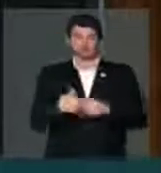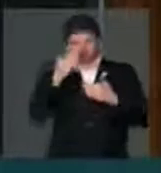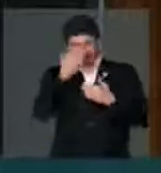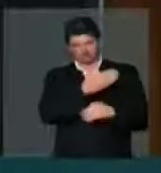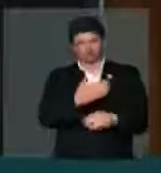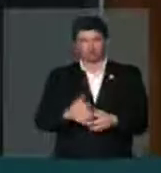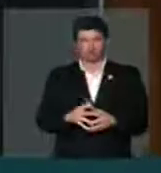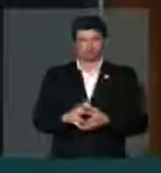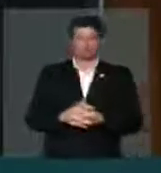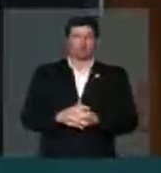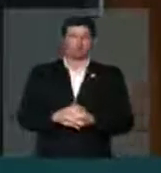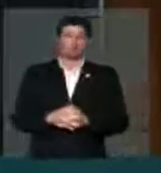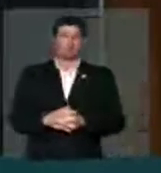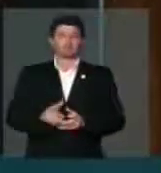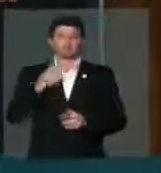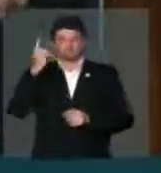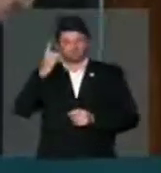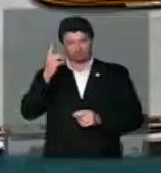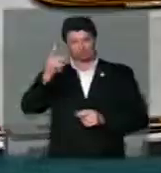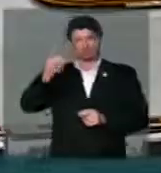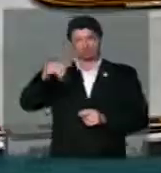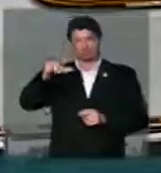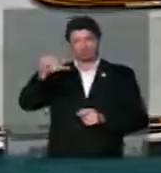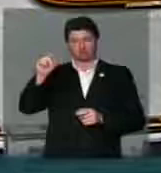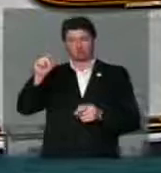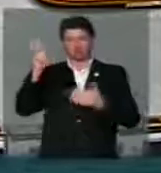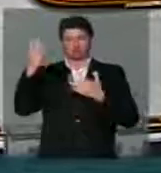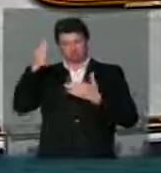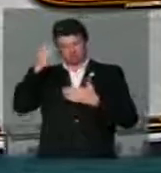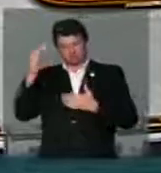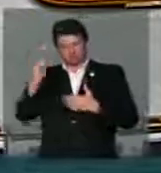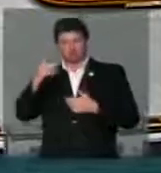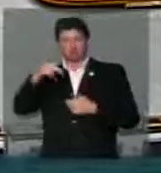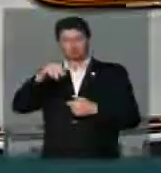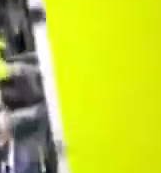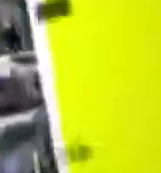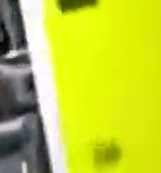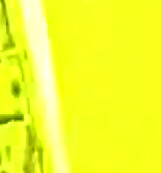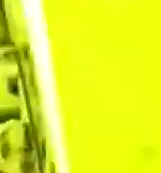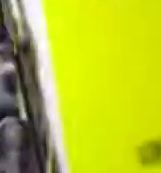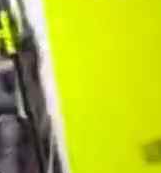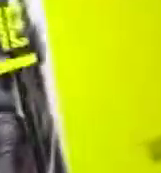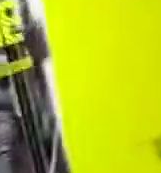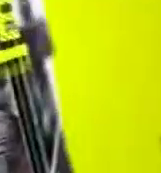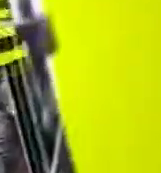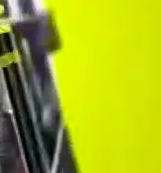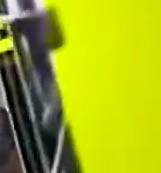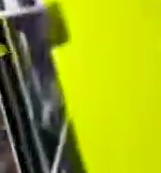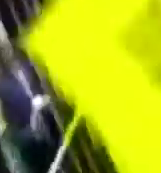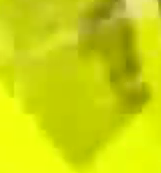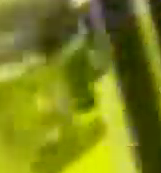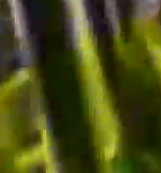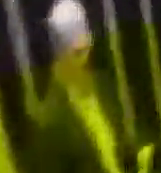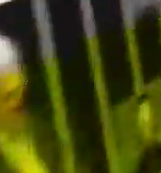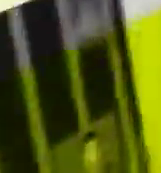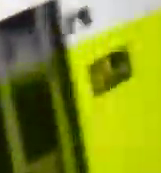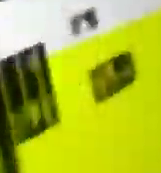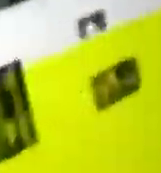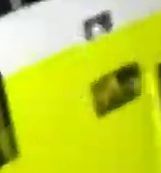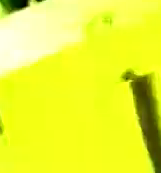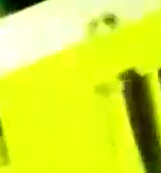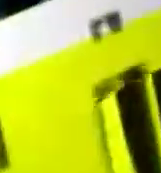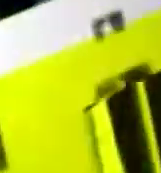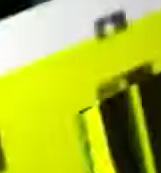obrigado. Muito obrigado, deputado Danilo Forte, do PMDB do Ceará. Parabéns. Que não que sejam menos